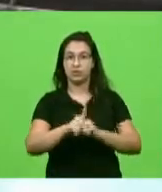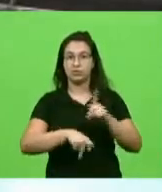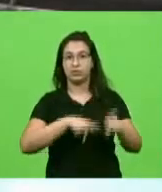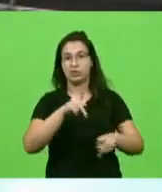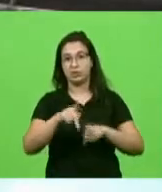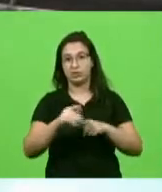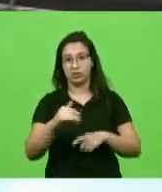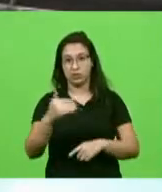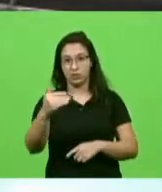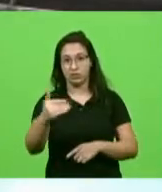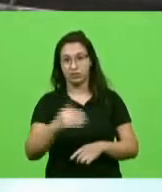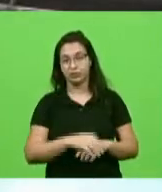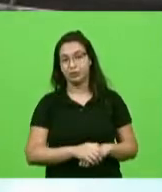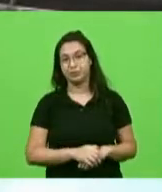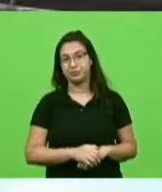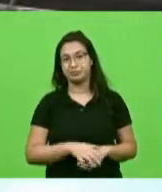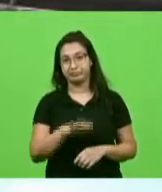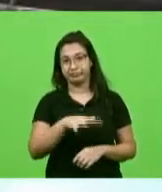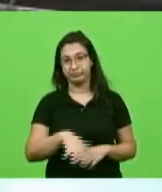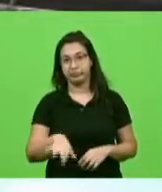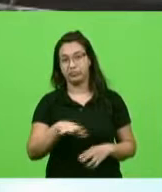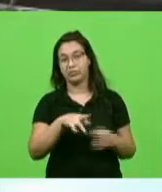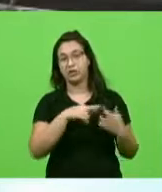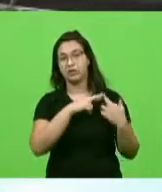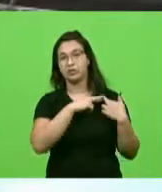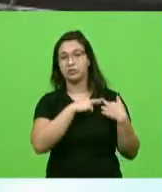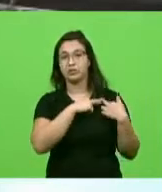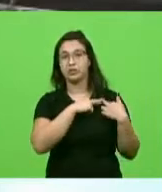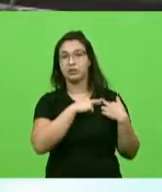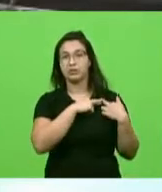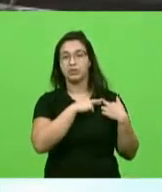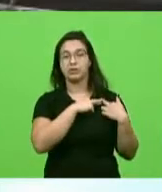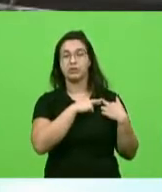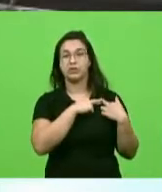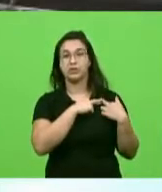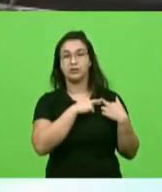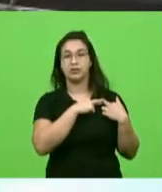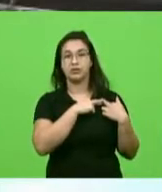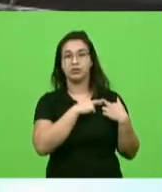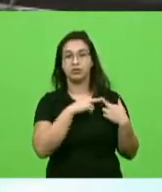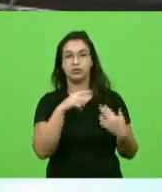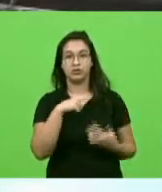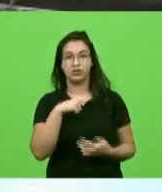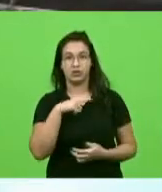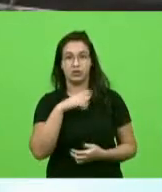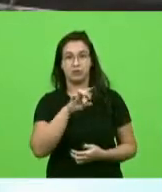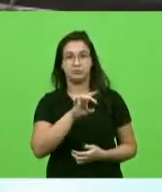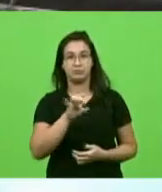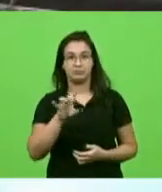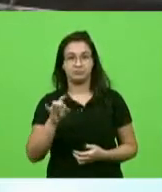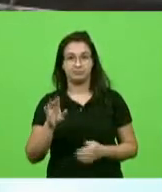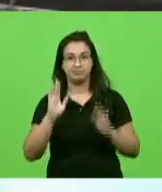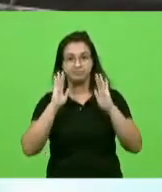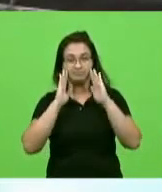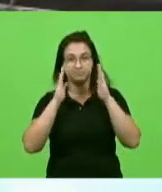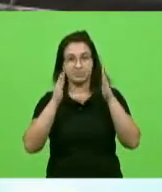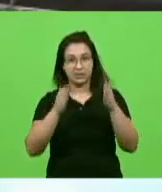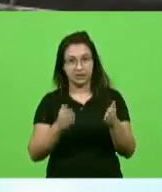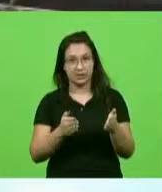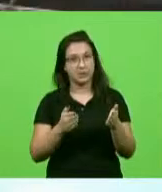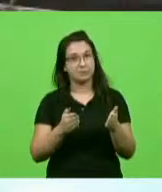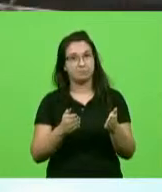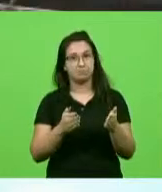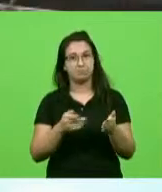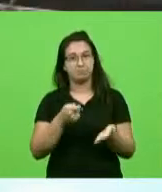Cabe a nós, como com a responsabilidade que temos, seguirmos nesta cobrança para